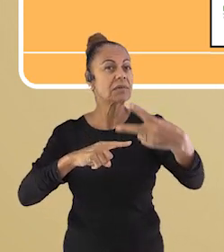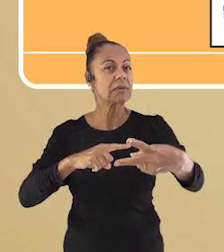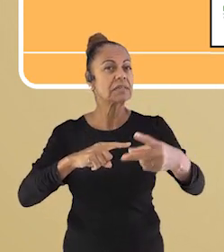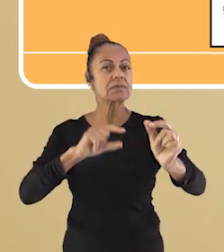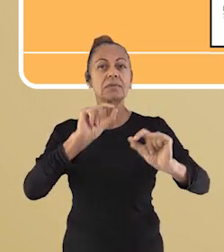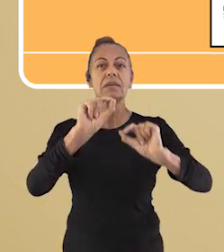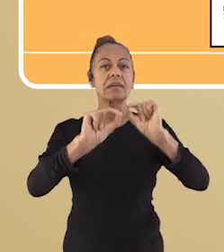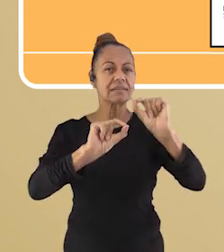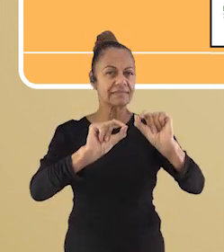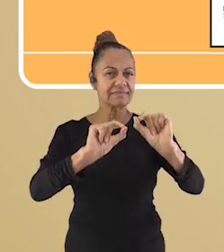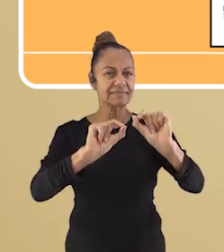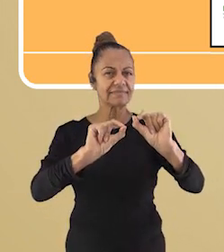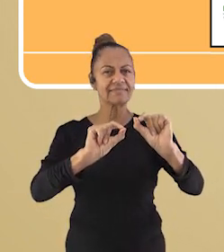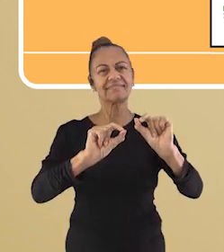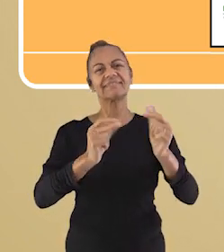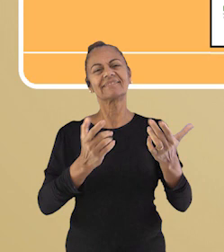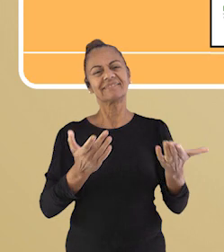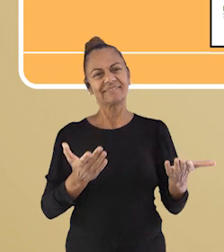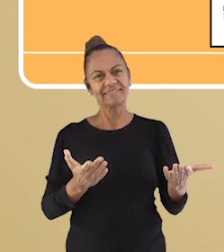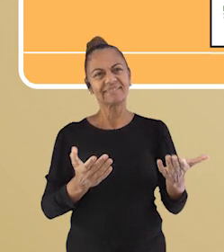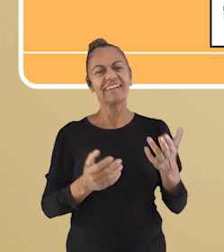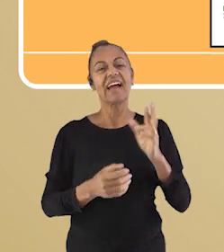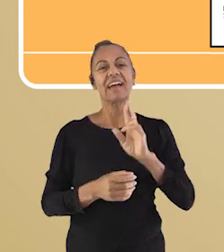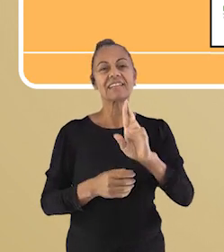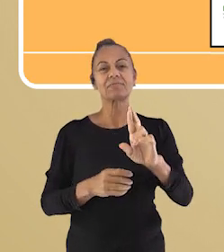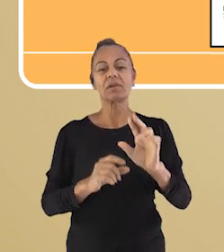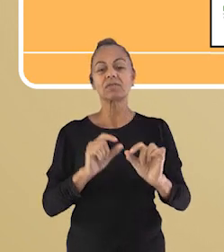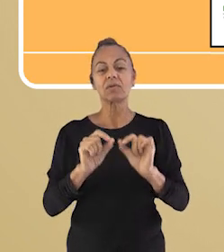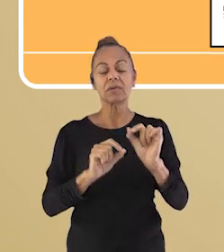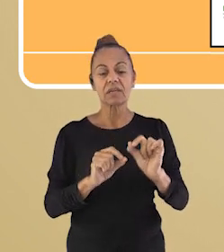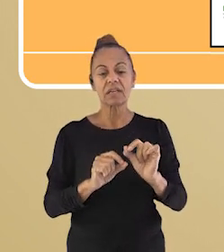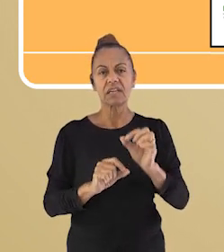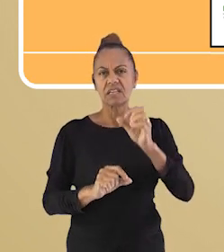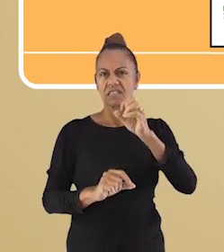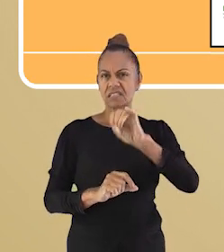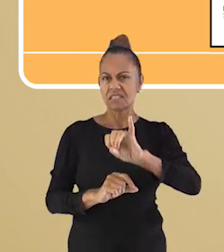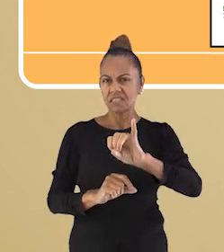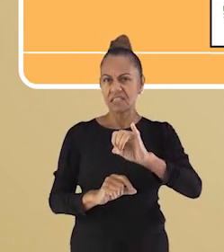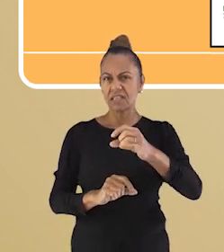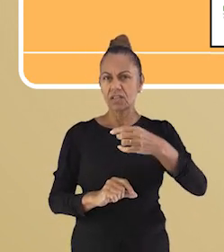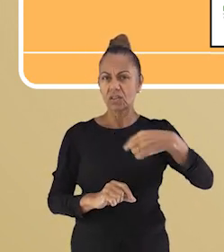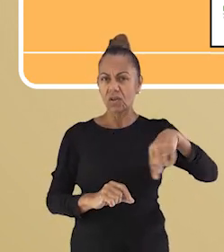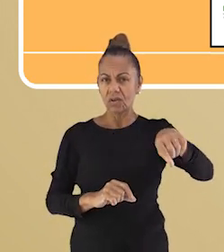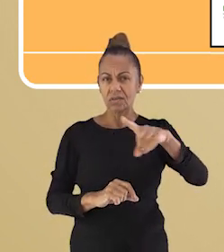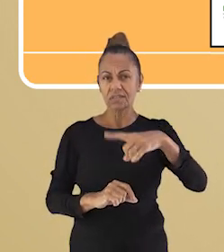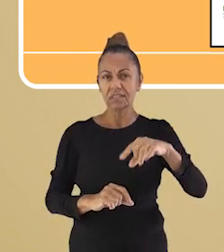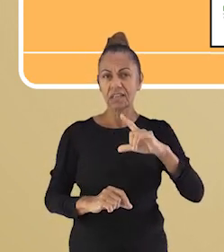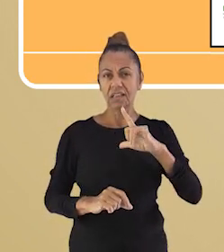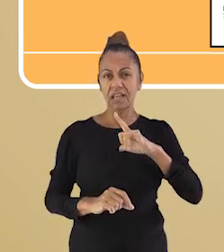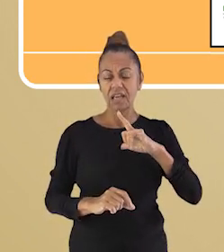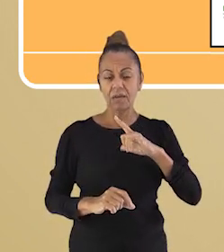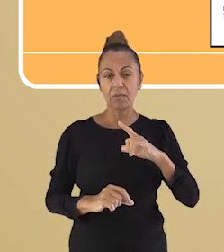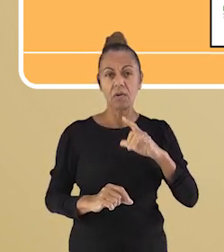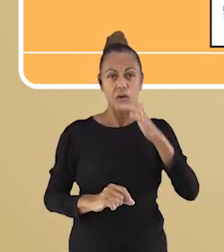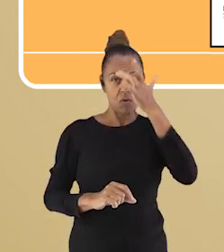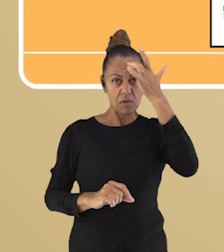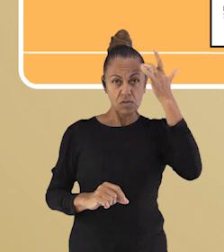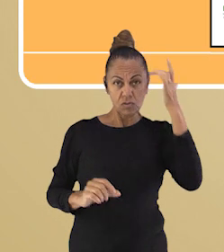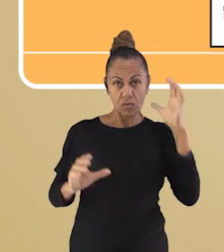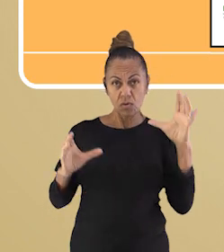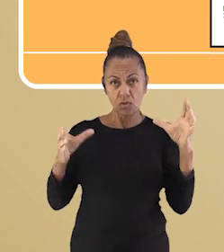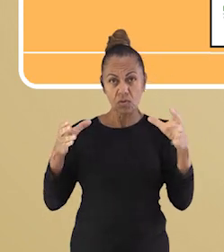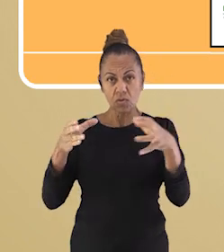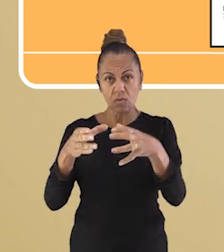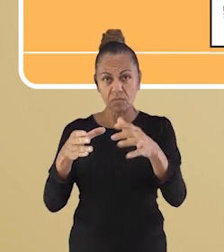A resposta está no nosso gráfico também. Basta observar que se temos uma porcentagem grande